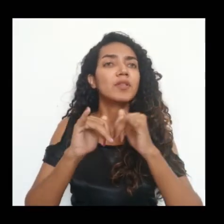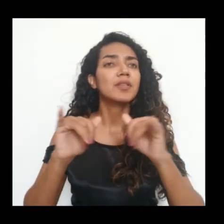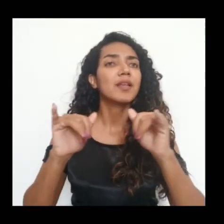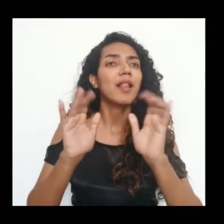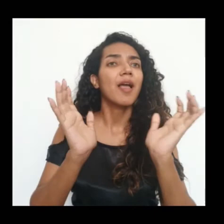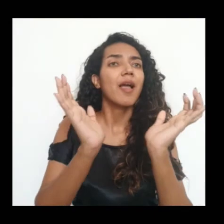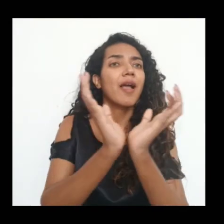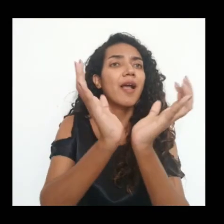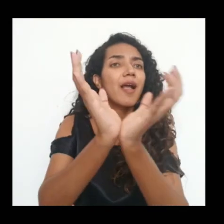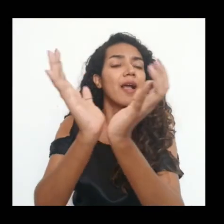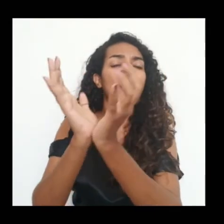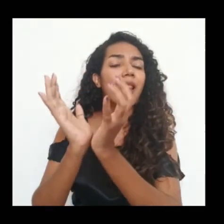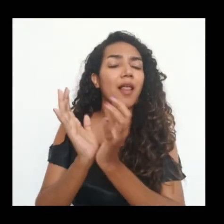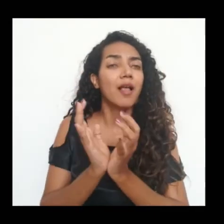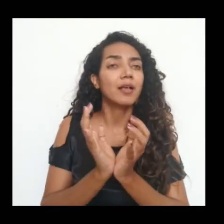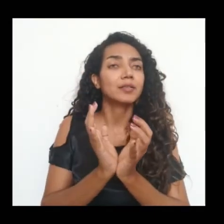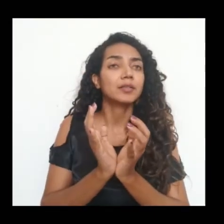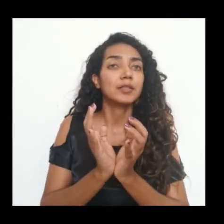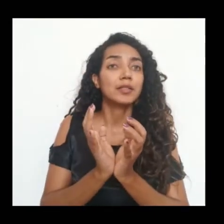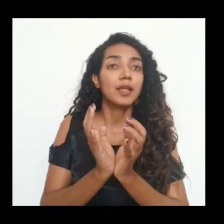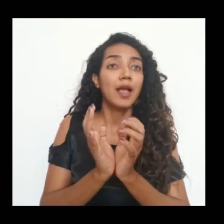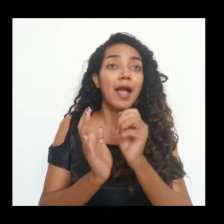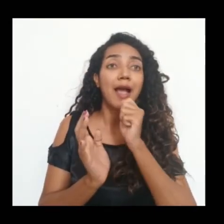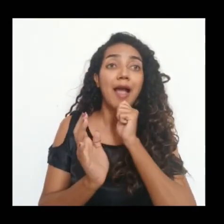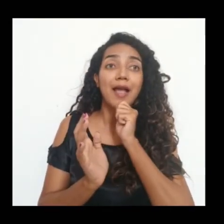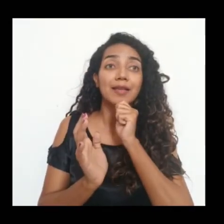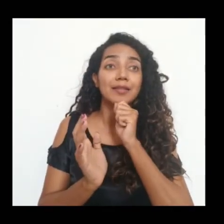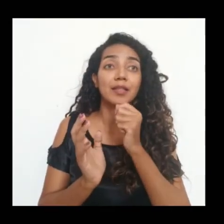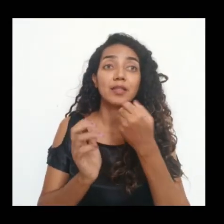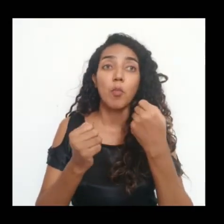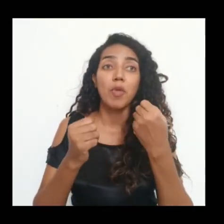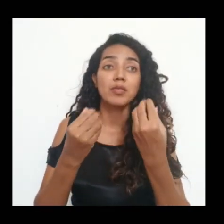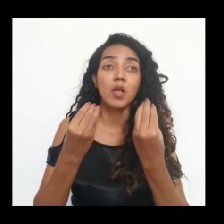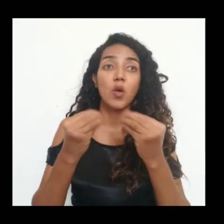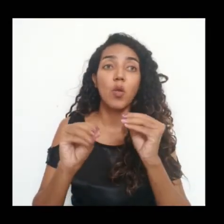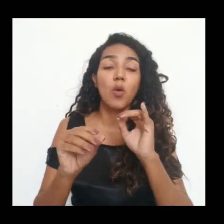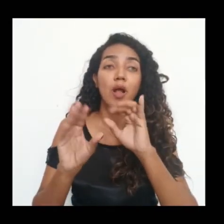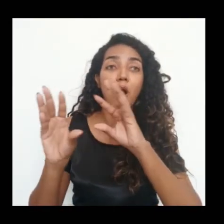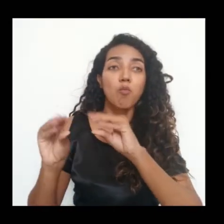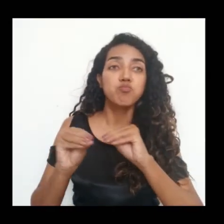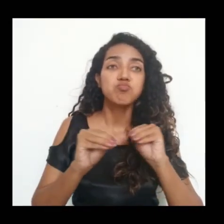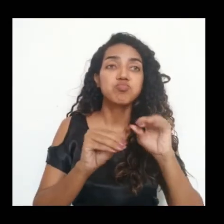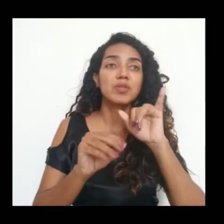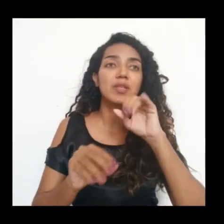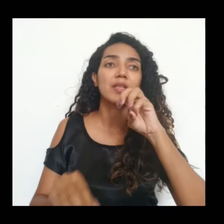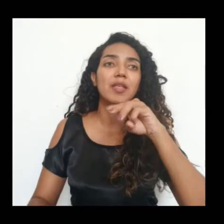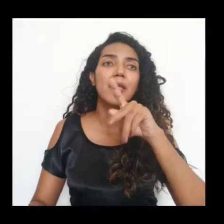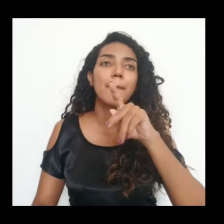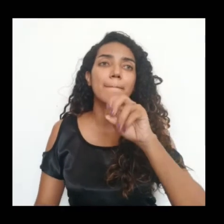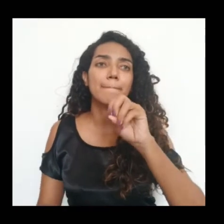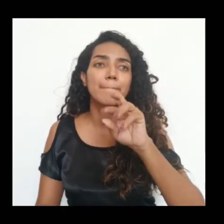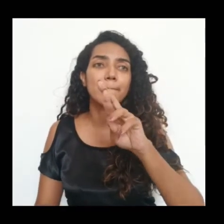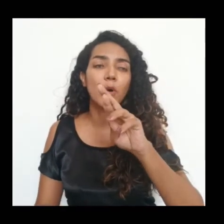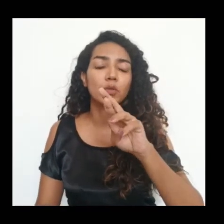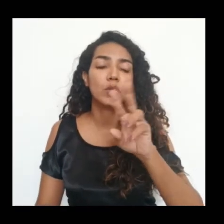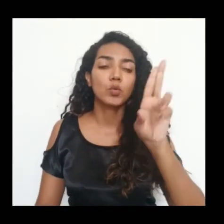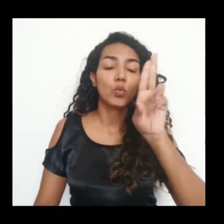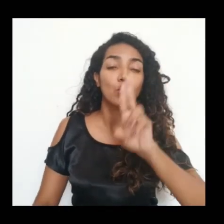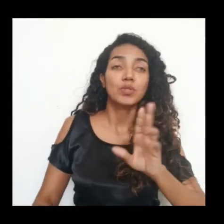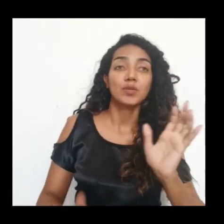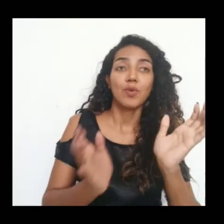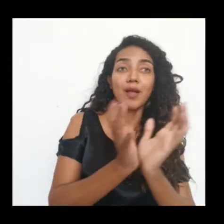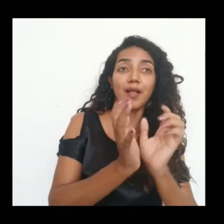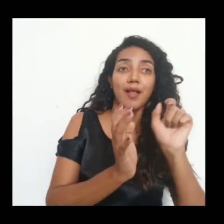ainda o import, ou seja, eu estou usando uma classe do pacote X, mas eu não importei ainda essa classe, aí eu